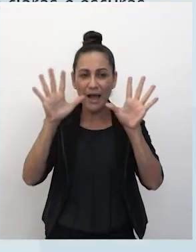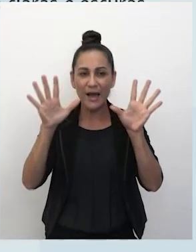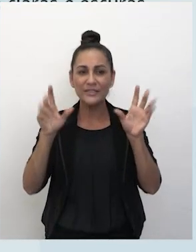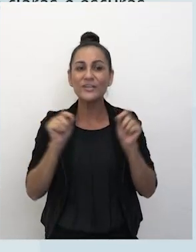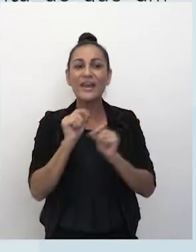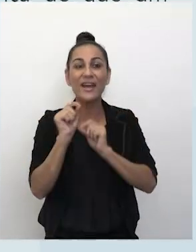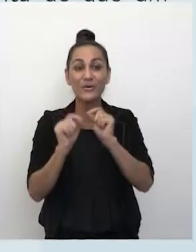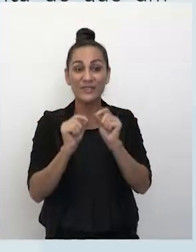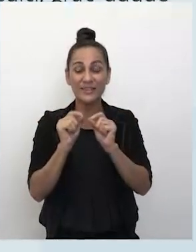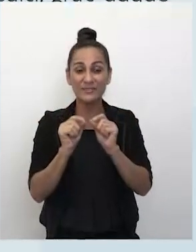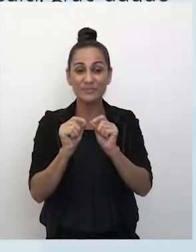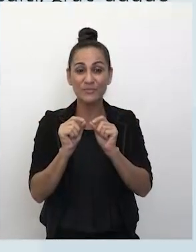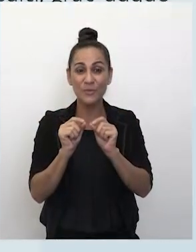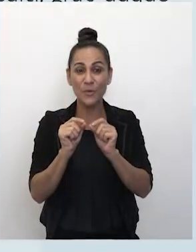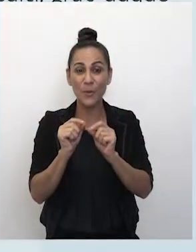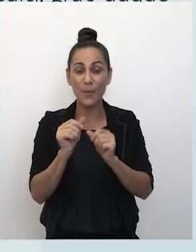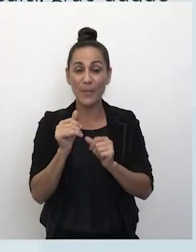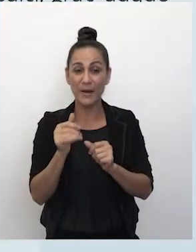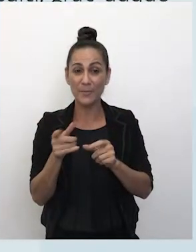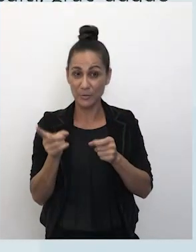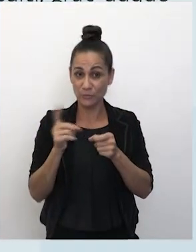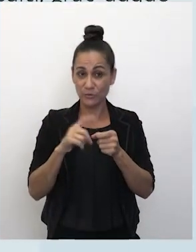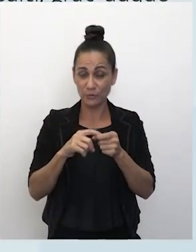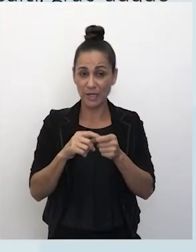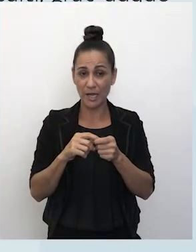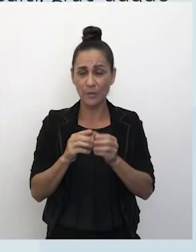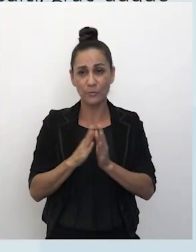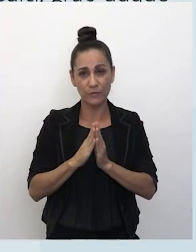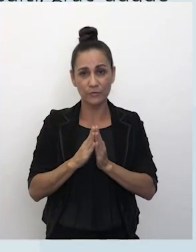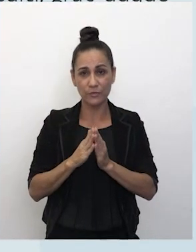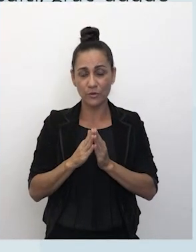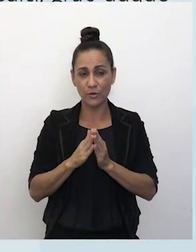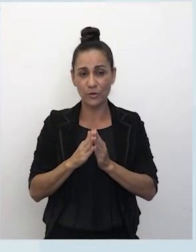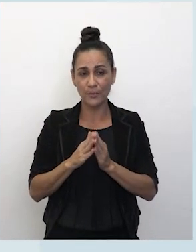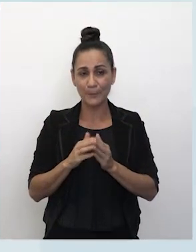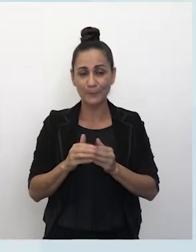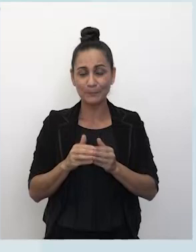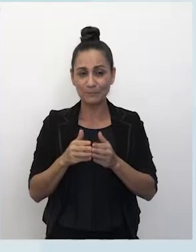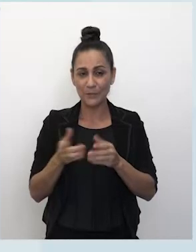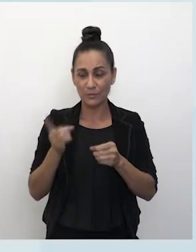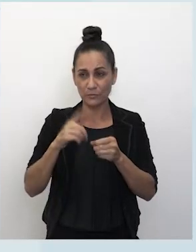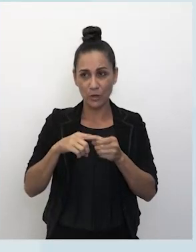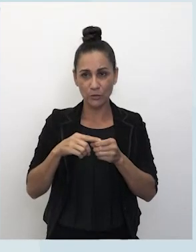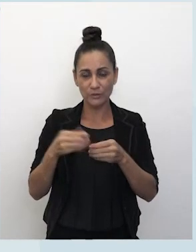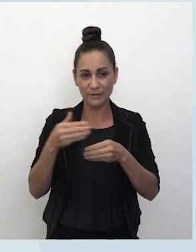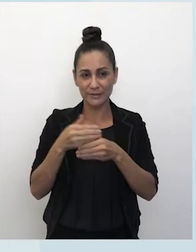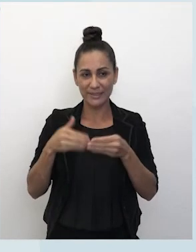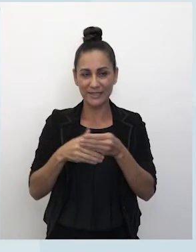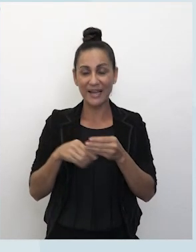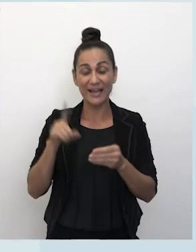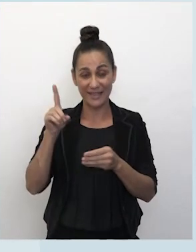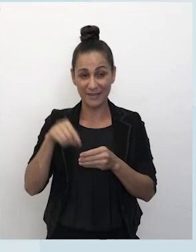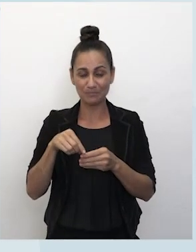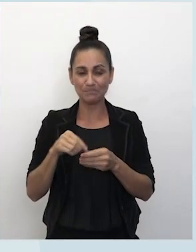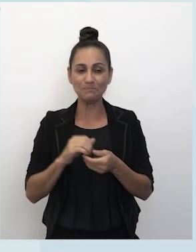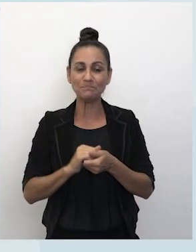Opa! Pode voltar, por favor, ao pessoal da produção aí, voltar as telas. Aí, a figura feminina,